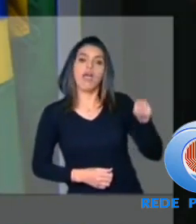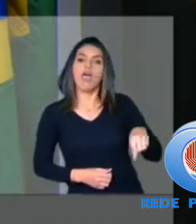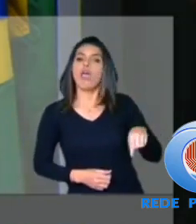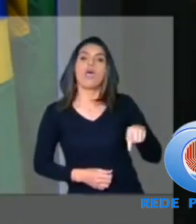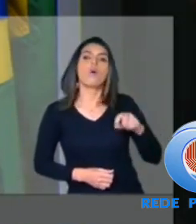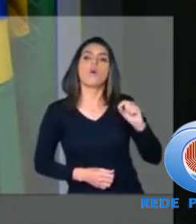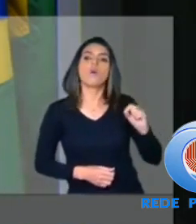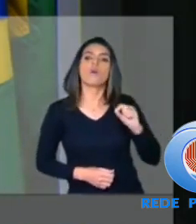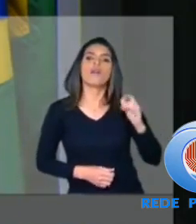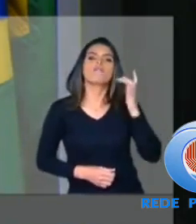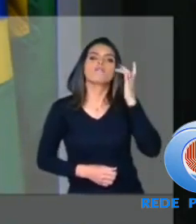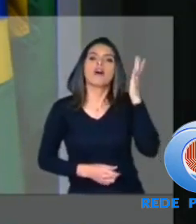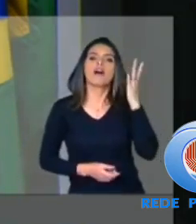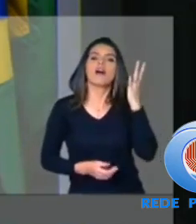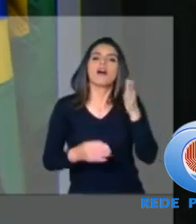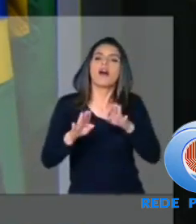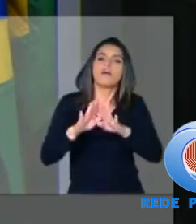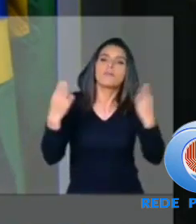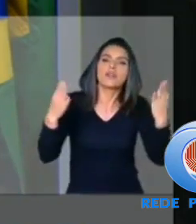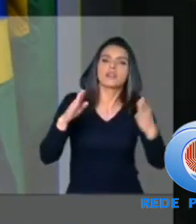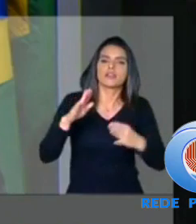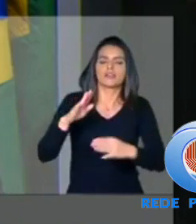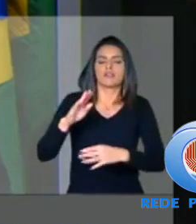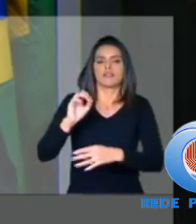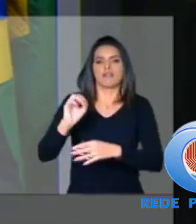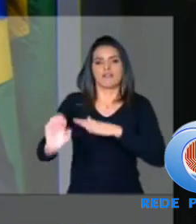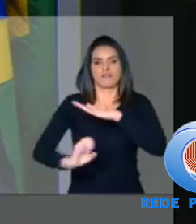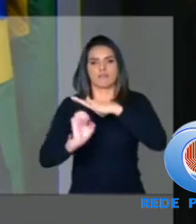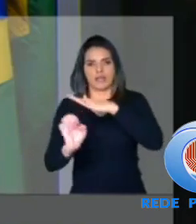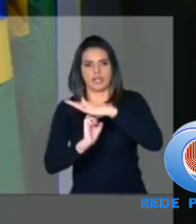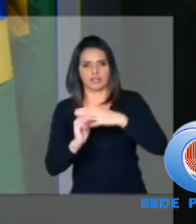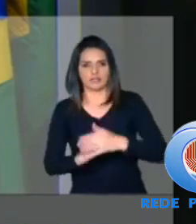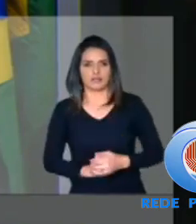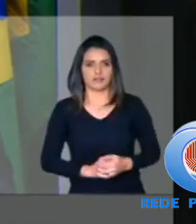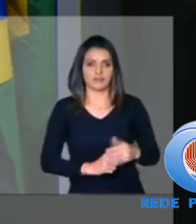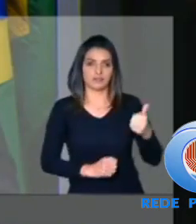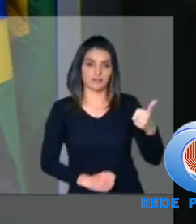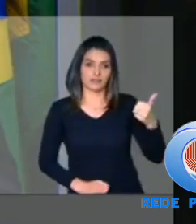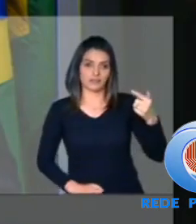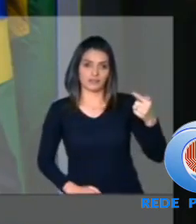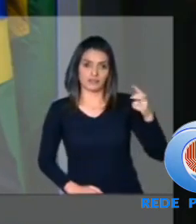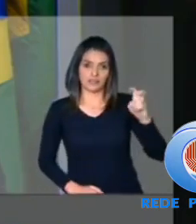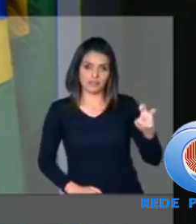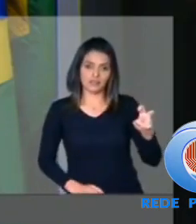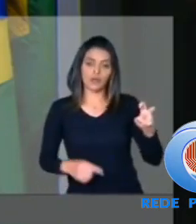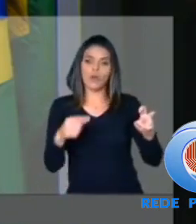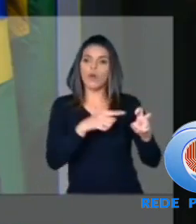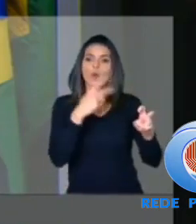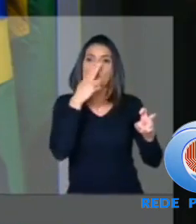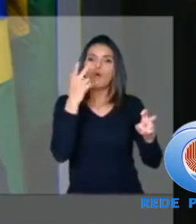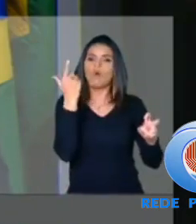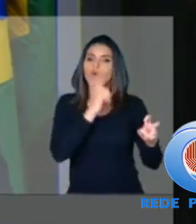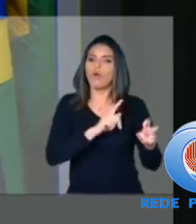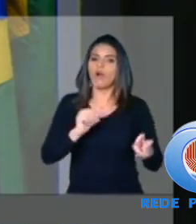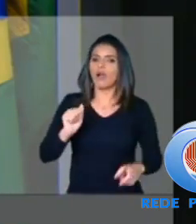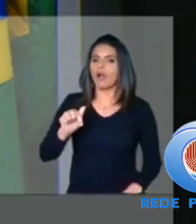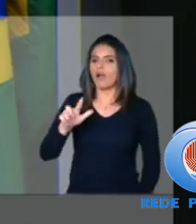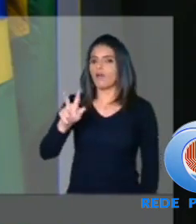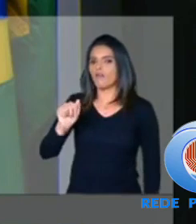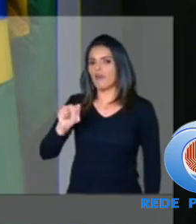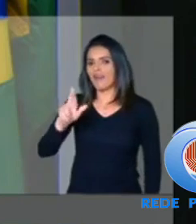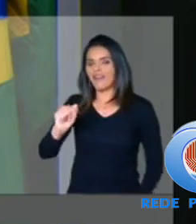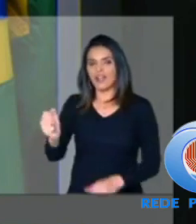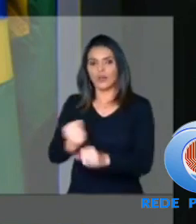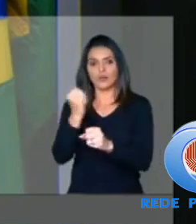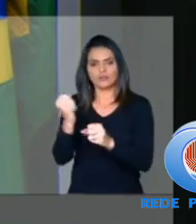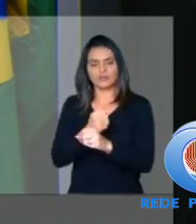140 em facilidade para abrir negócios. E na posição 175 para obter alvará de construção. Por